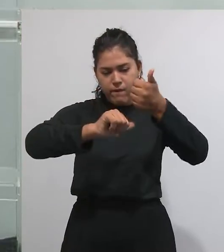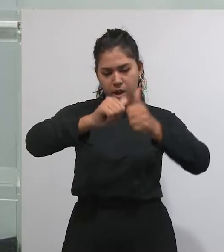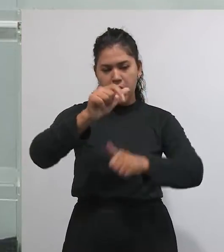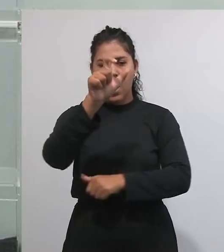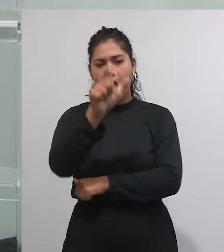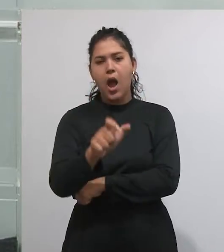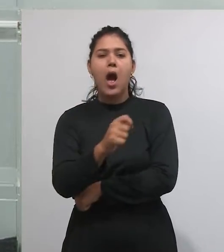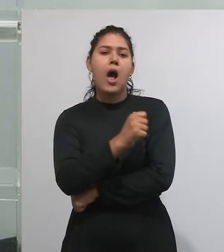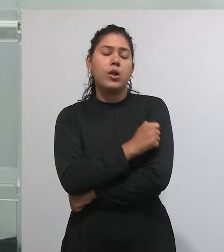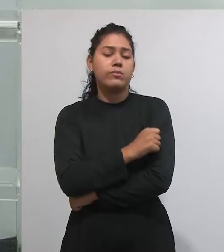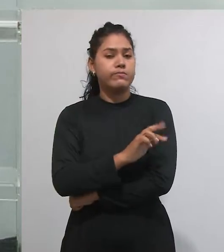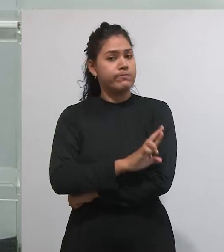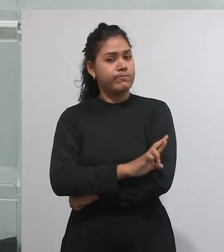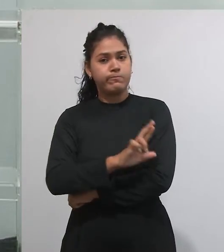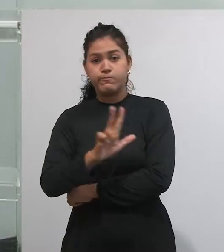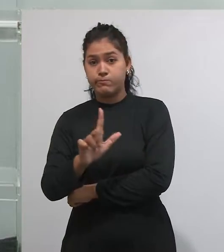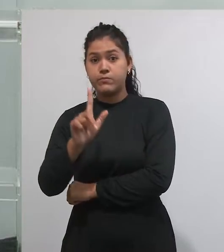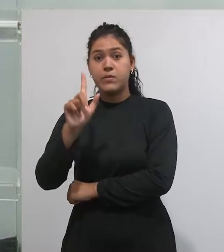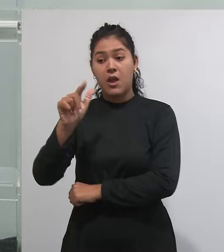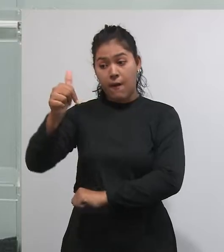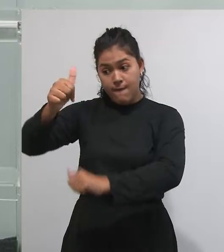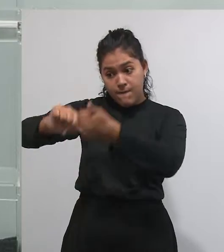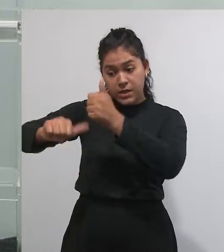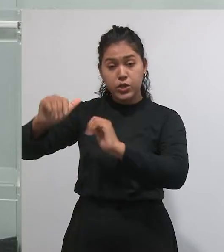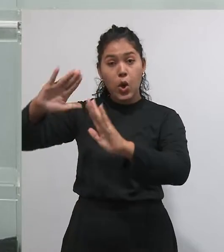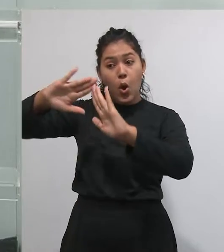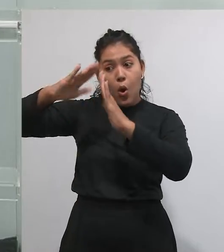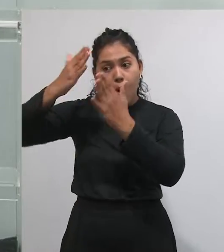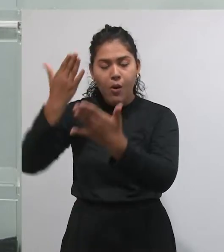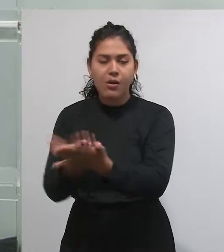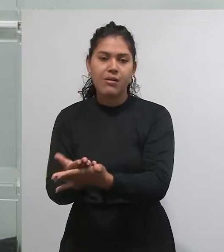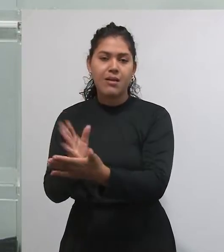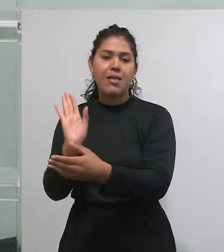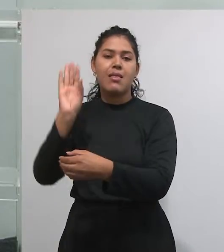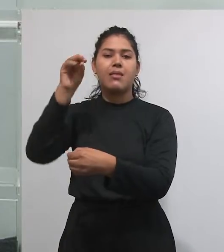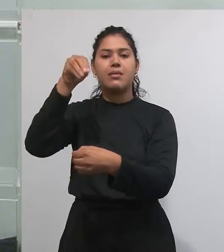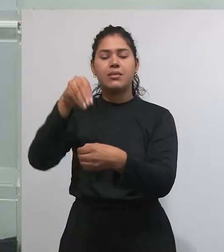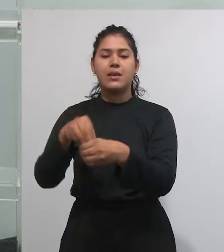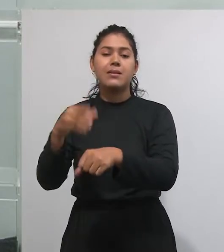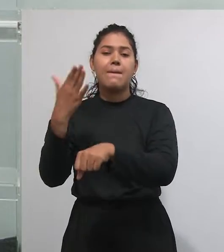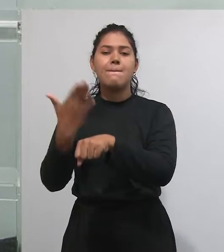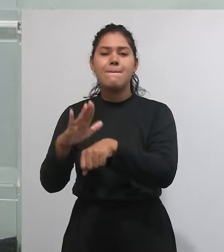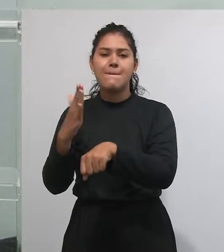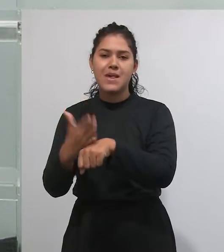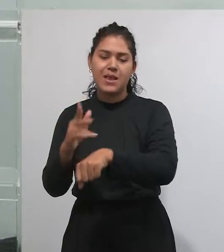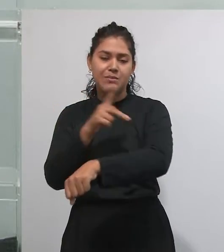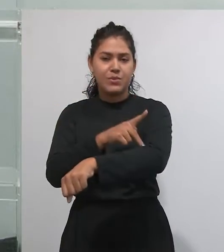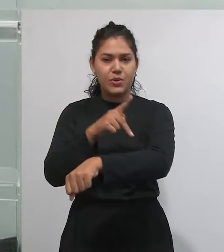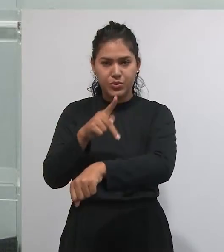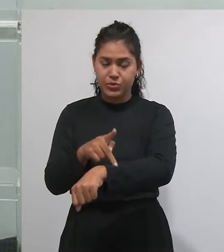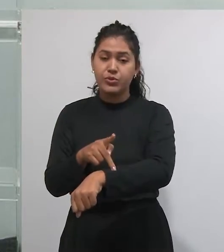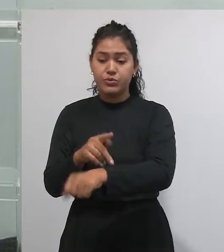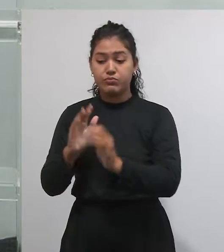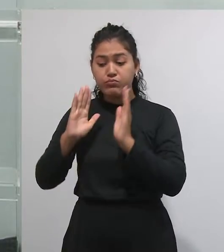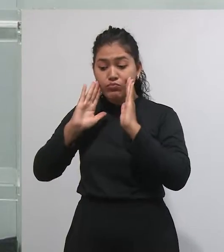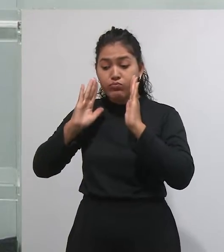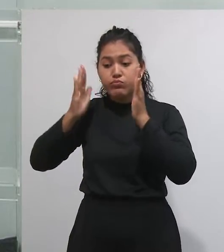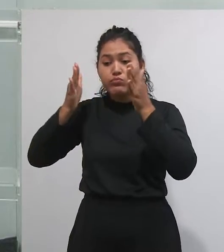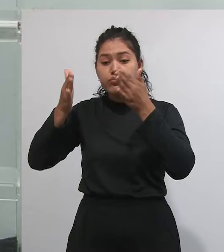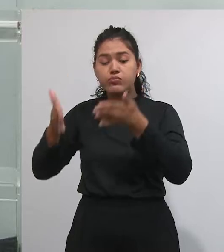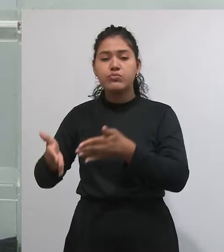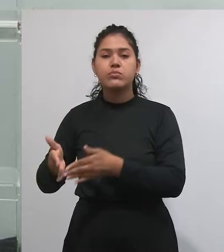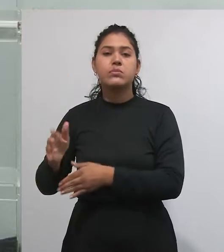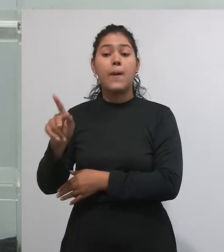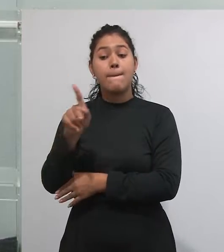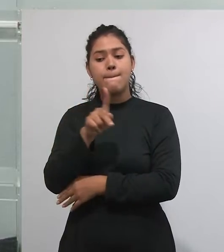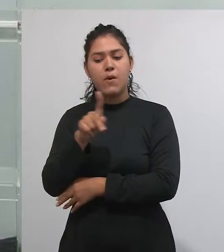de avaliar o aluno. A avaliação escolar, que é essa avaliação voltada para a prática pedagógica,